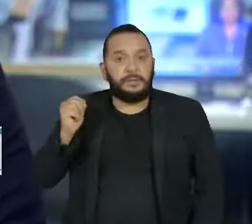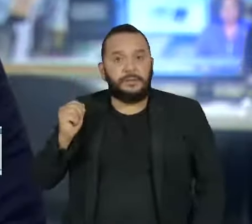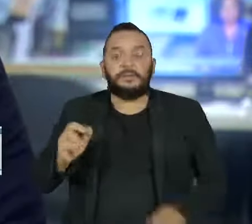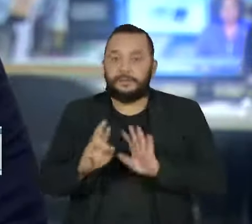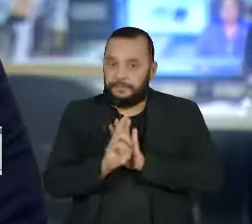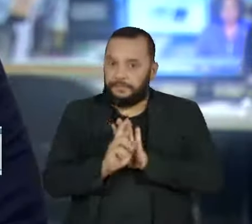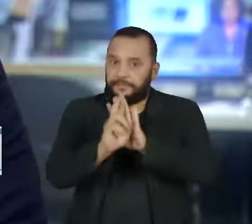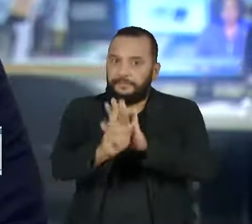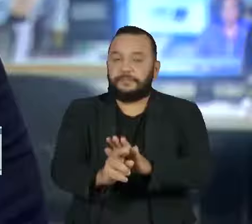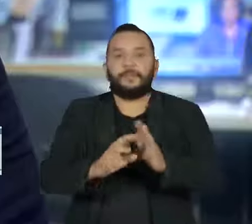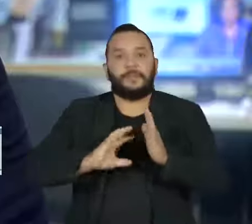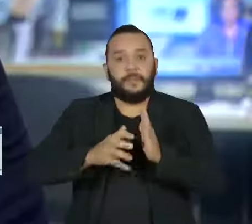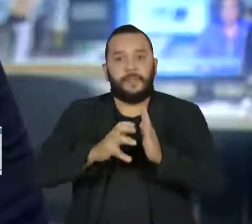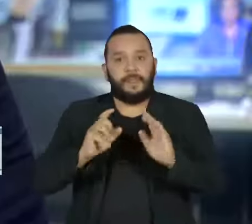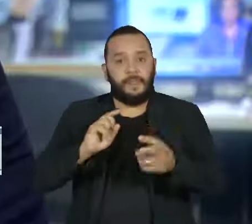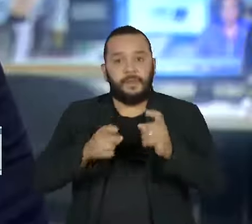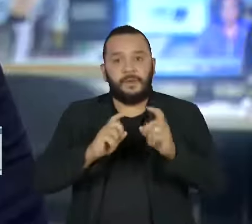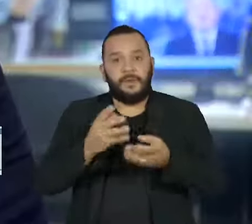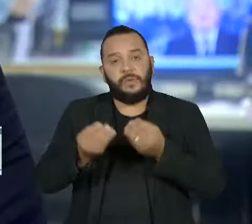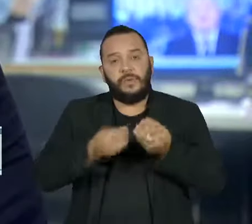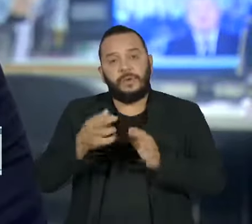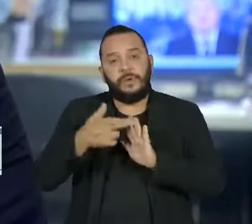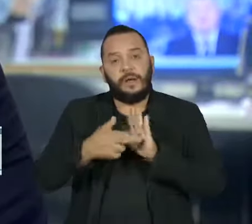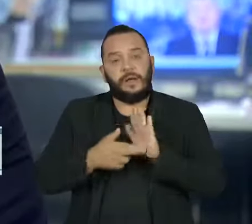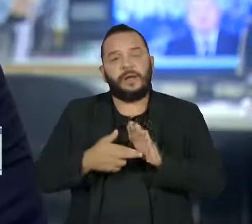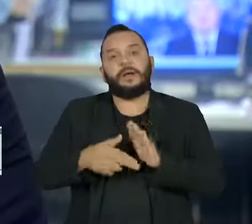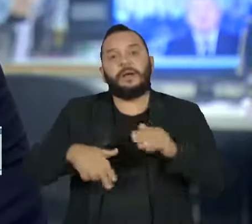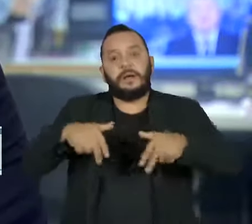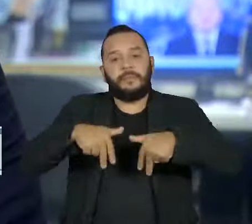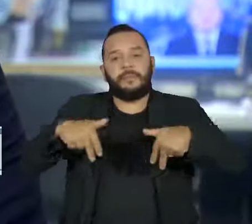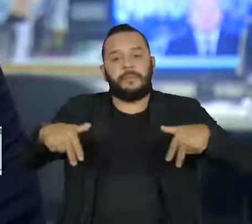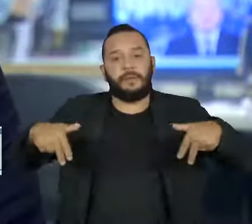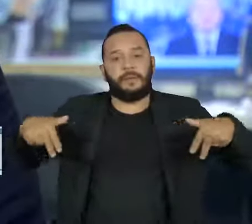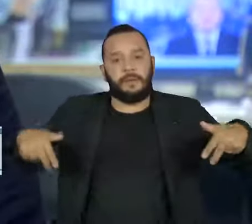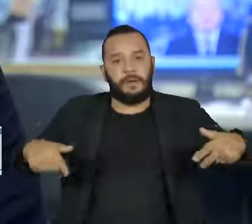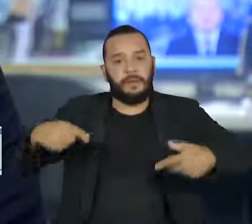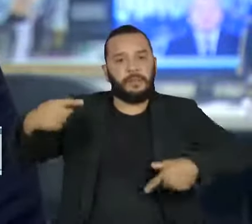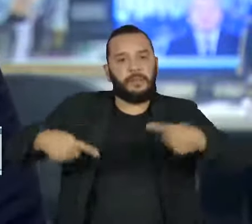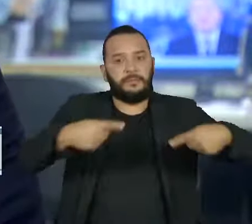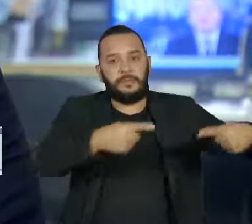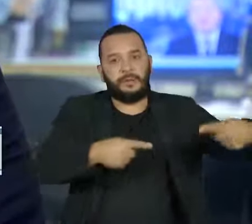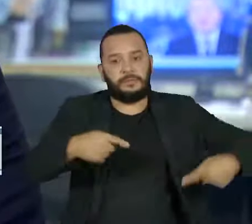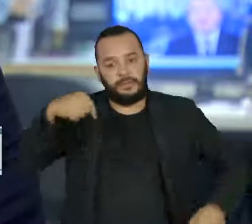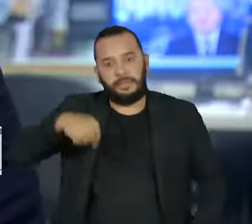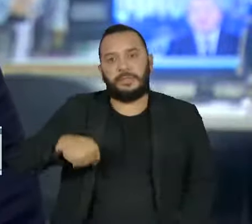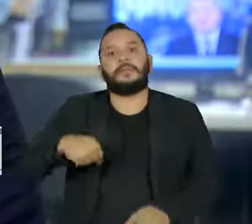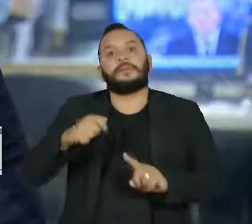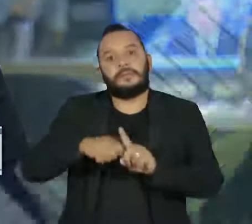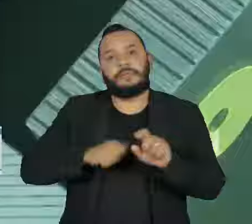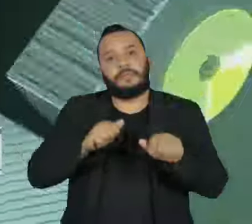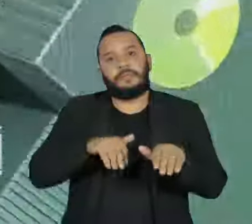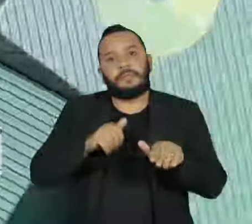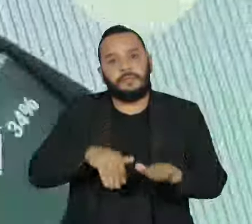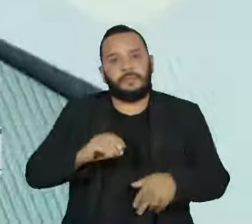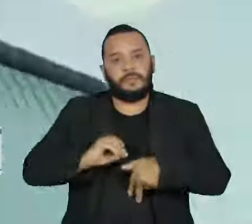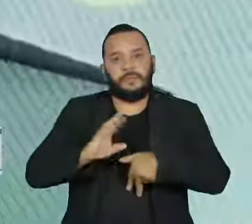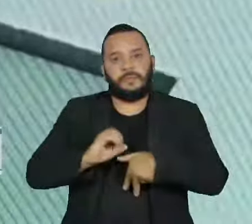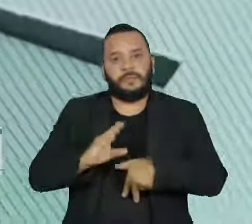dos partidos se reuniram para definir as regras para o debate, que vai acontecer em setembro aqui na TV Cultura.